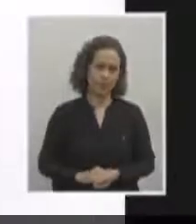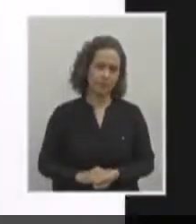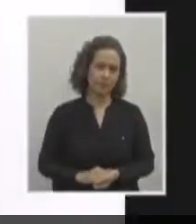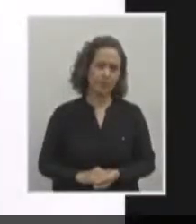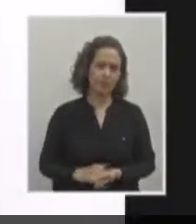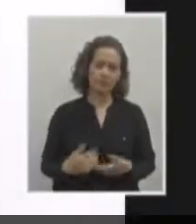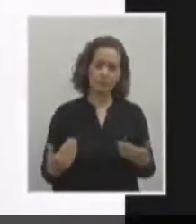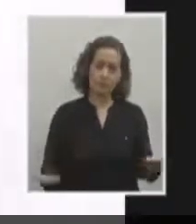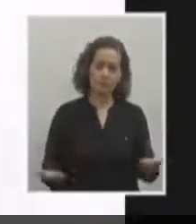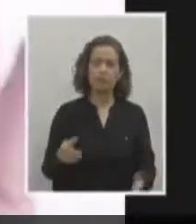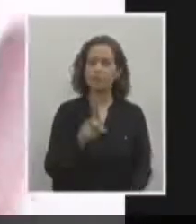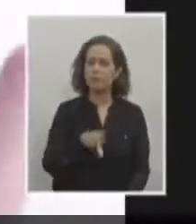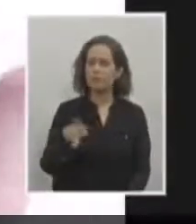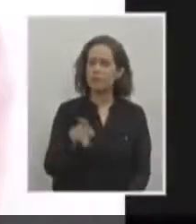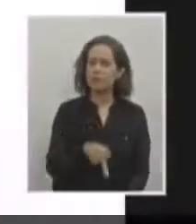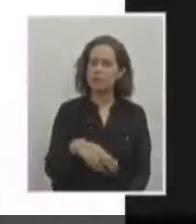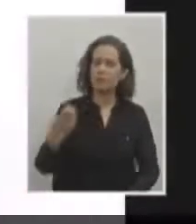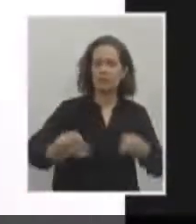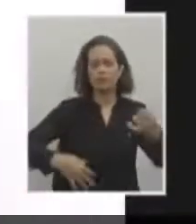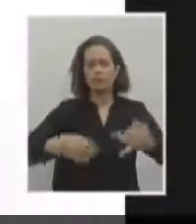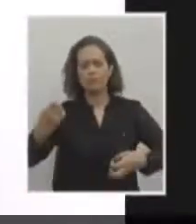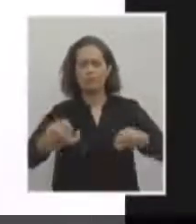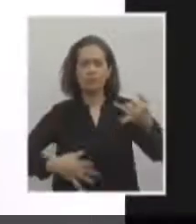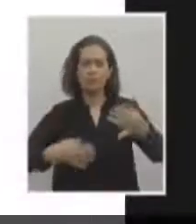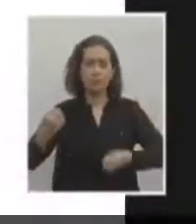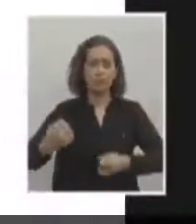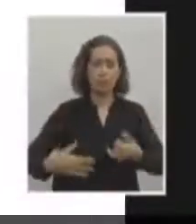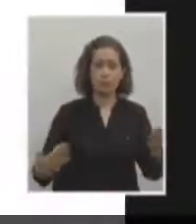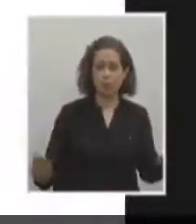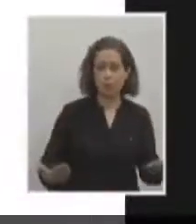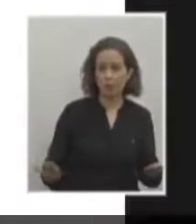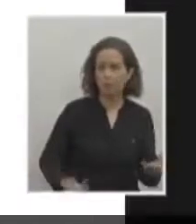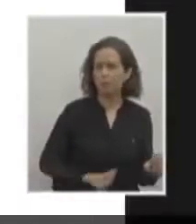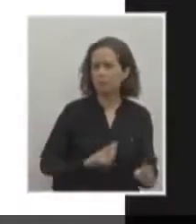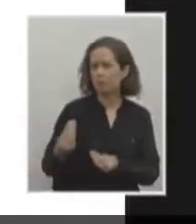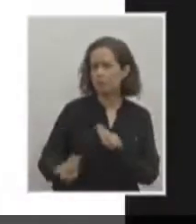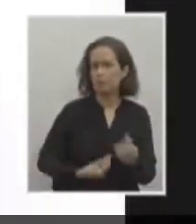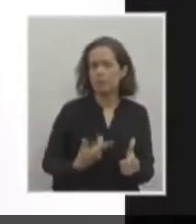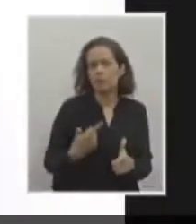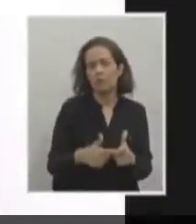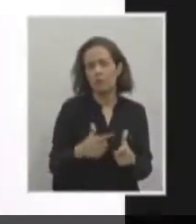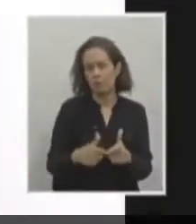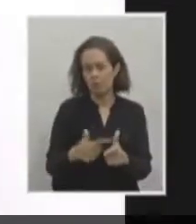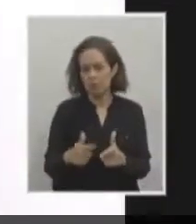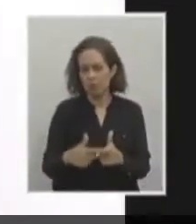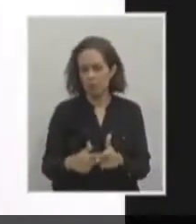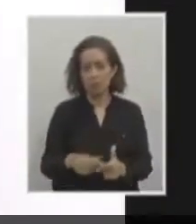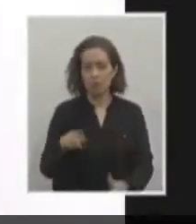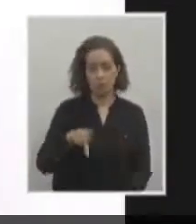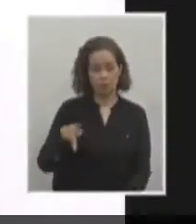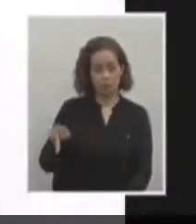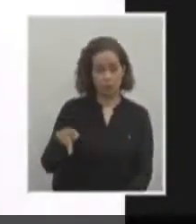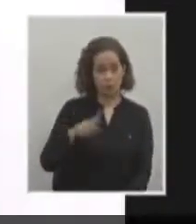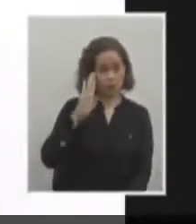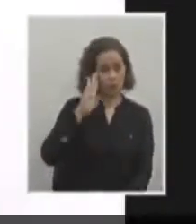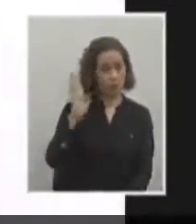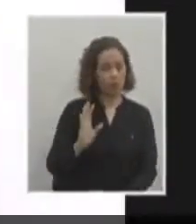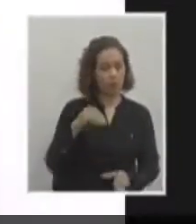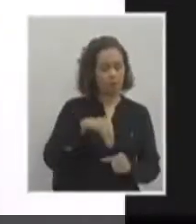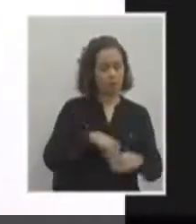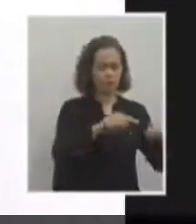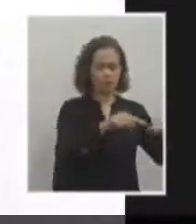gente, colocou agora para a gente, a situação de que o professor regente de turma,